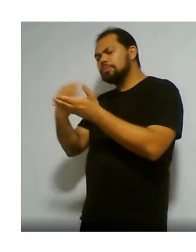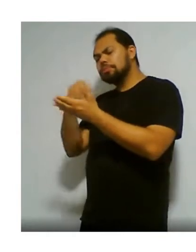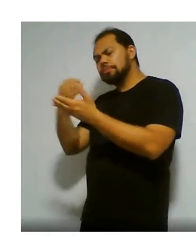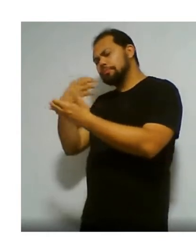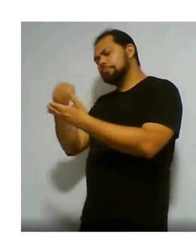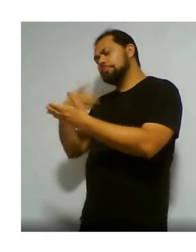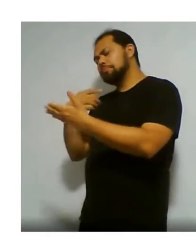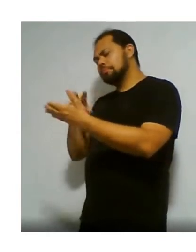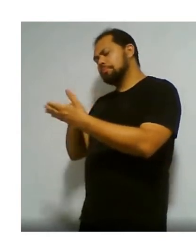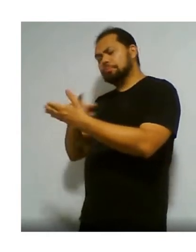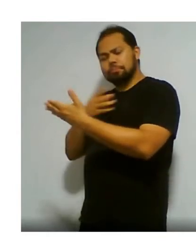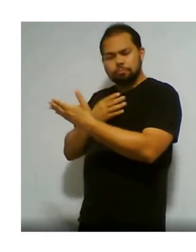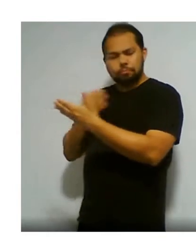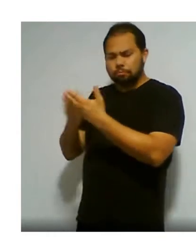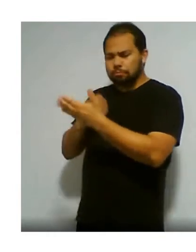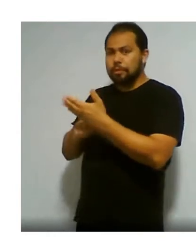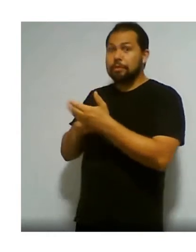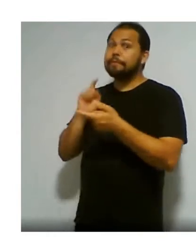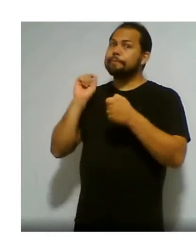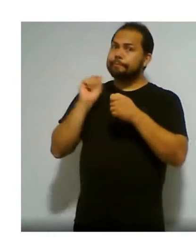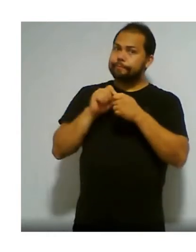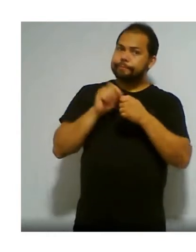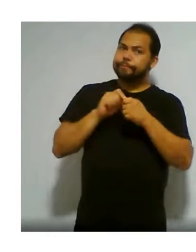com o computador desligado. Né?